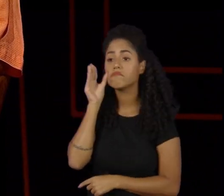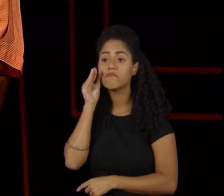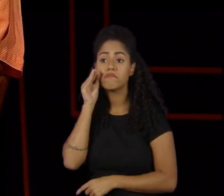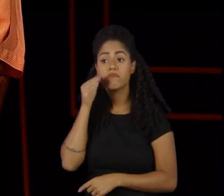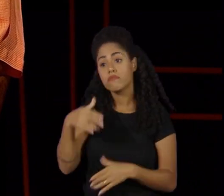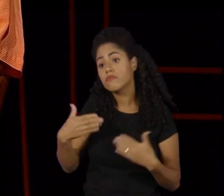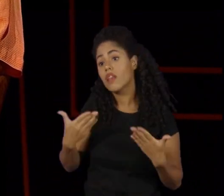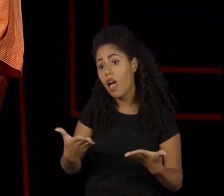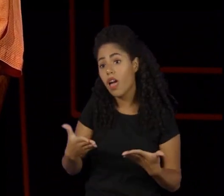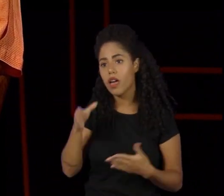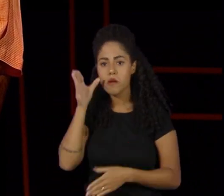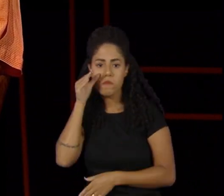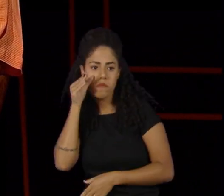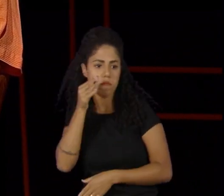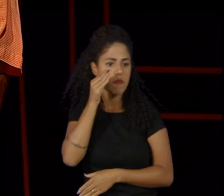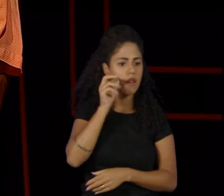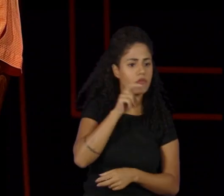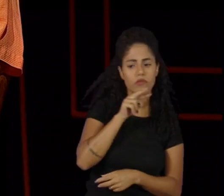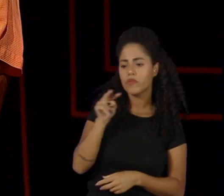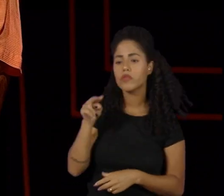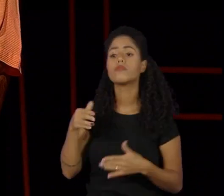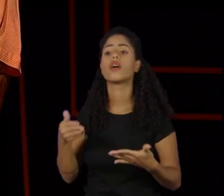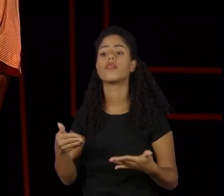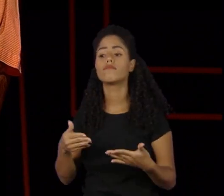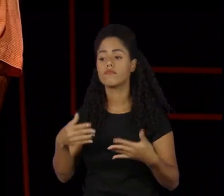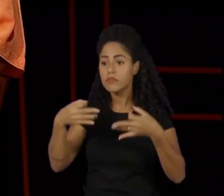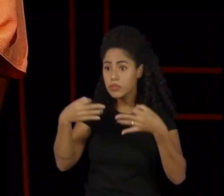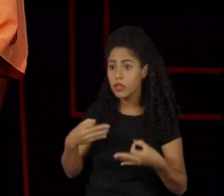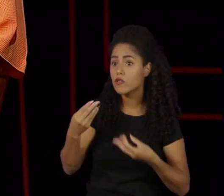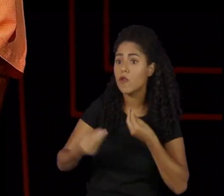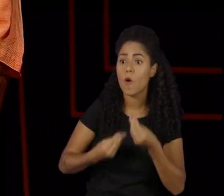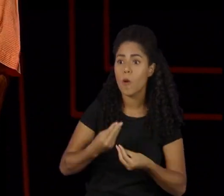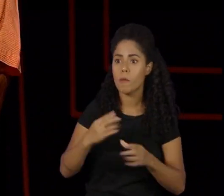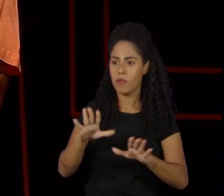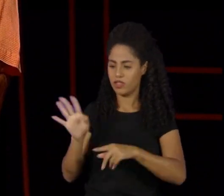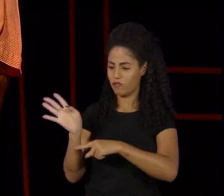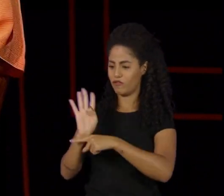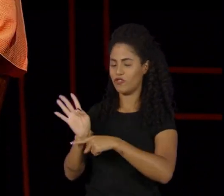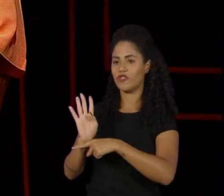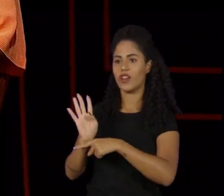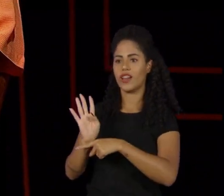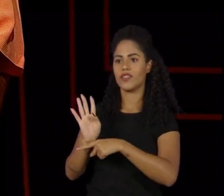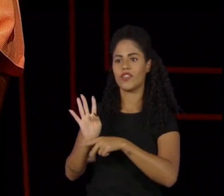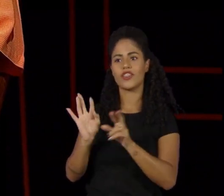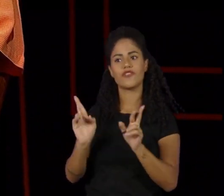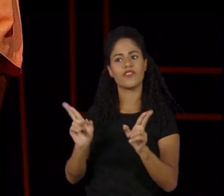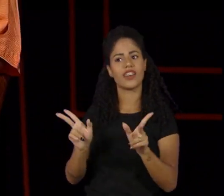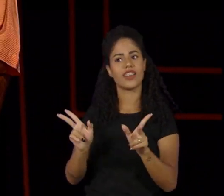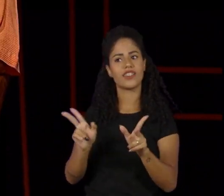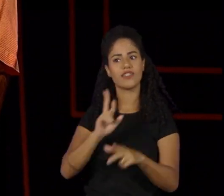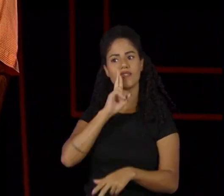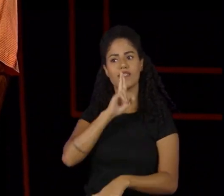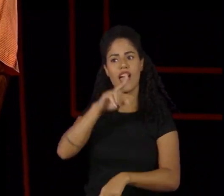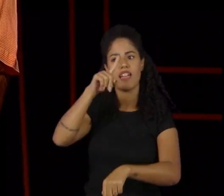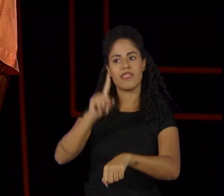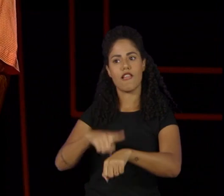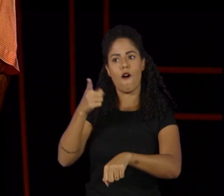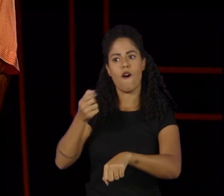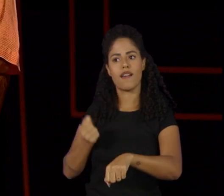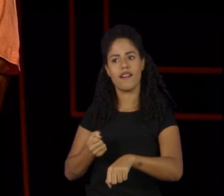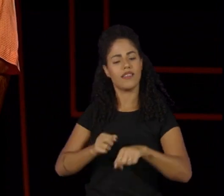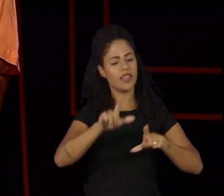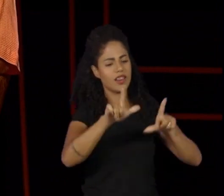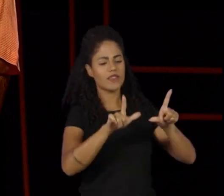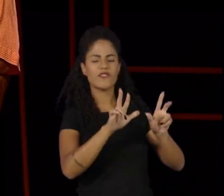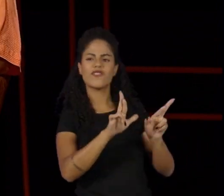Ibope. Deu Ibope, não deu Ibope. Mas no teatro, não. O teatro vem ali, você tem a resposta na hora.